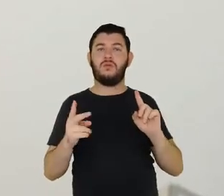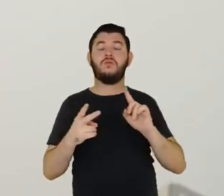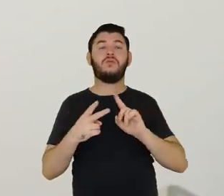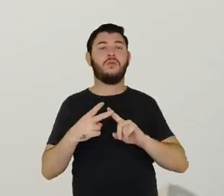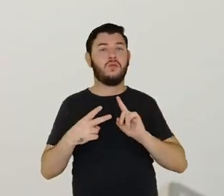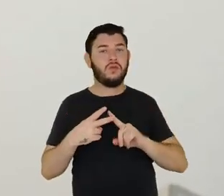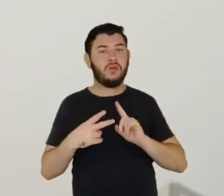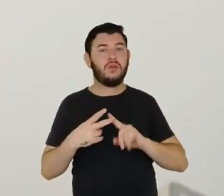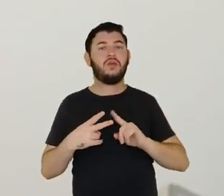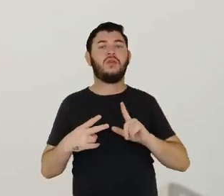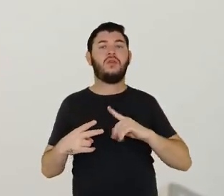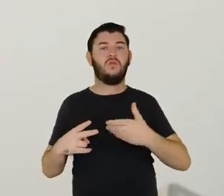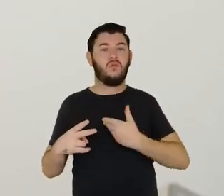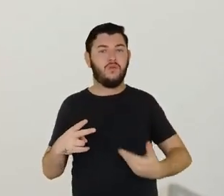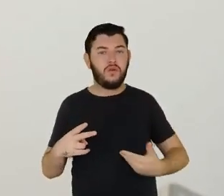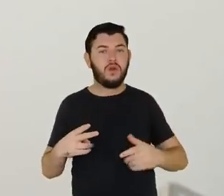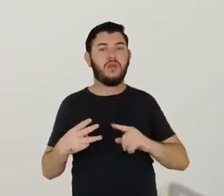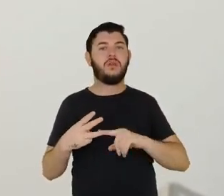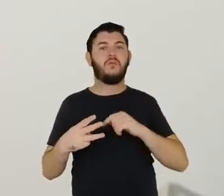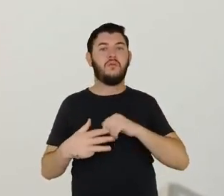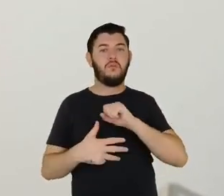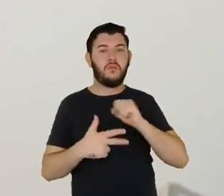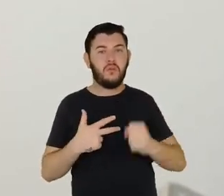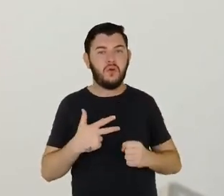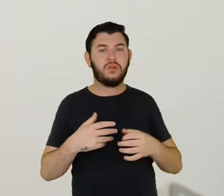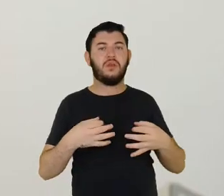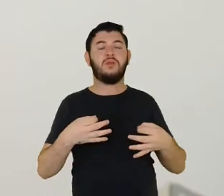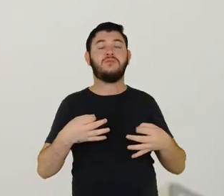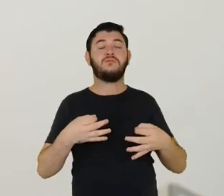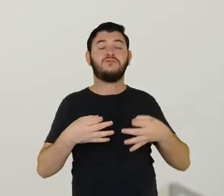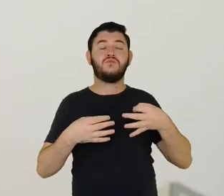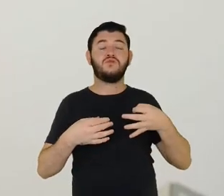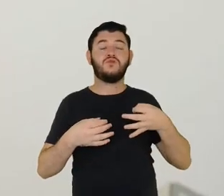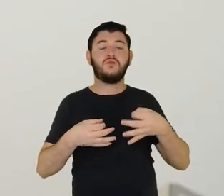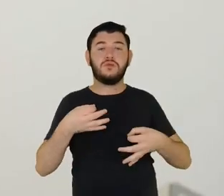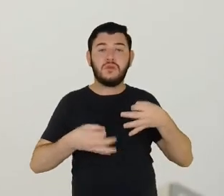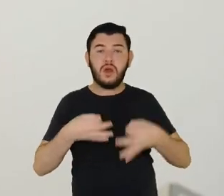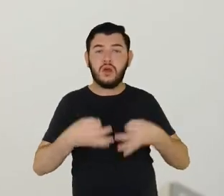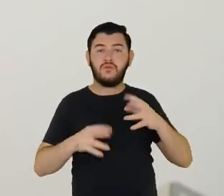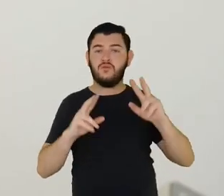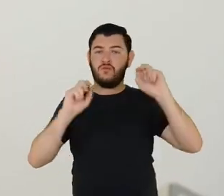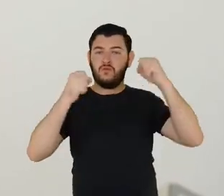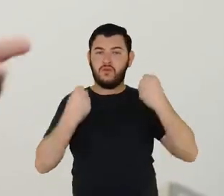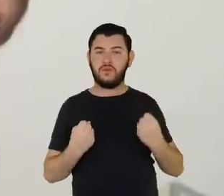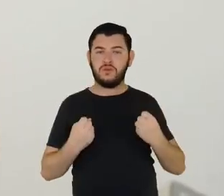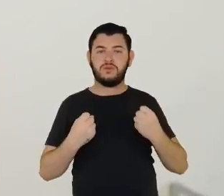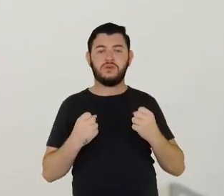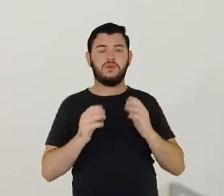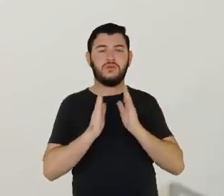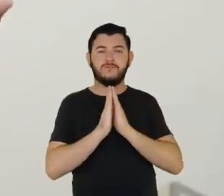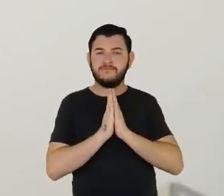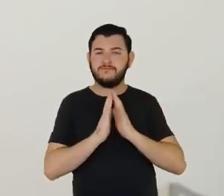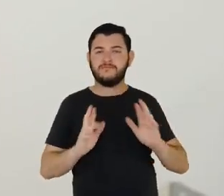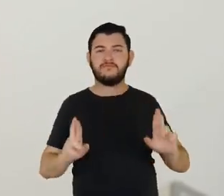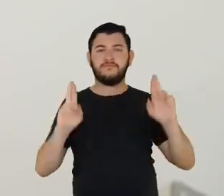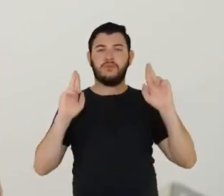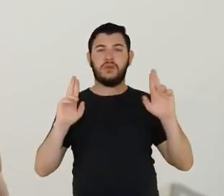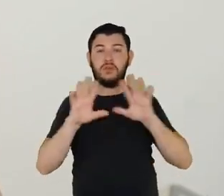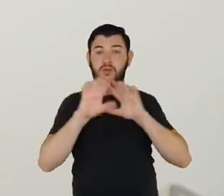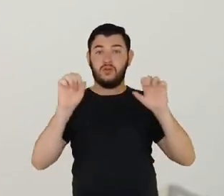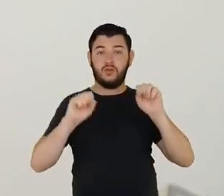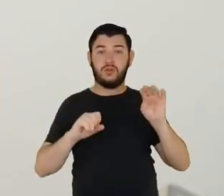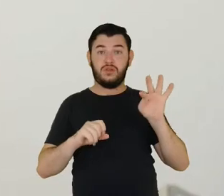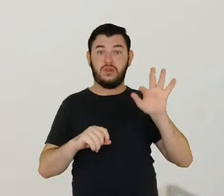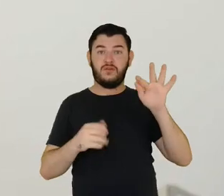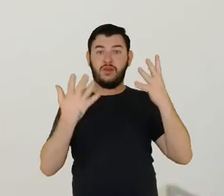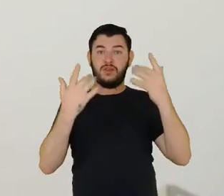que o Supremo Tribunal Federal não deixe fazer no Brasil o que eles querem. Claro. Em compensação, eles